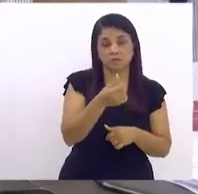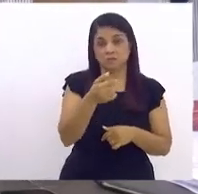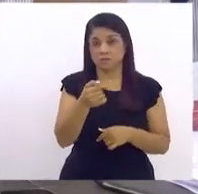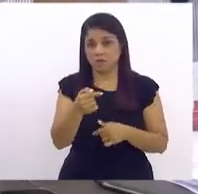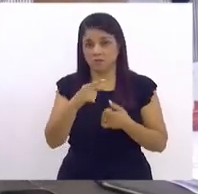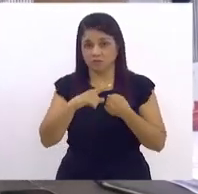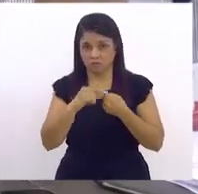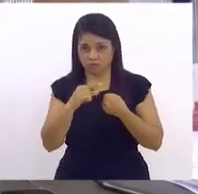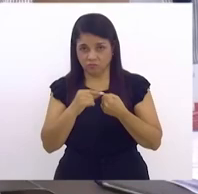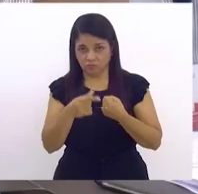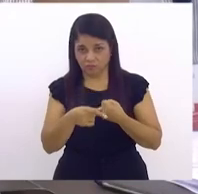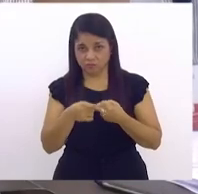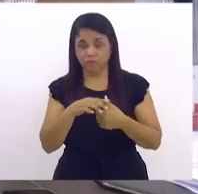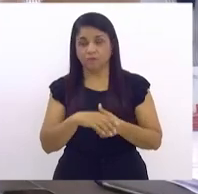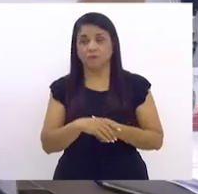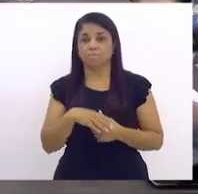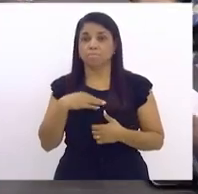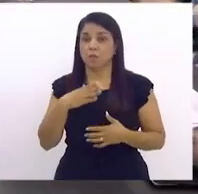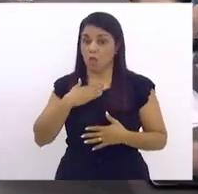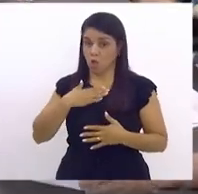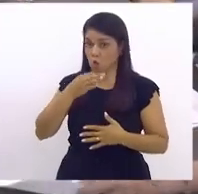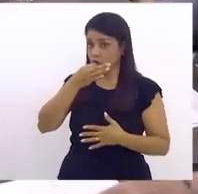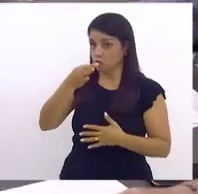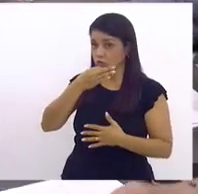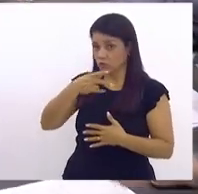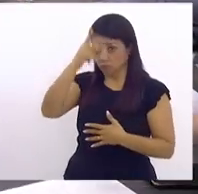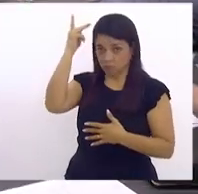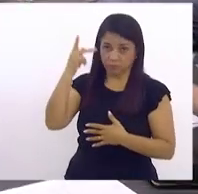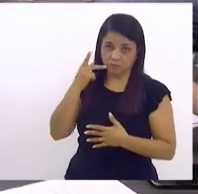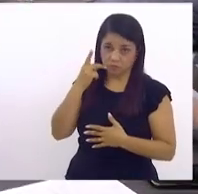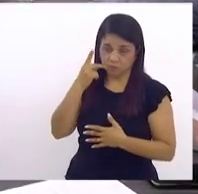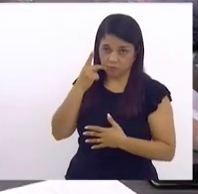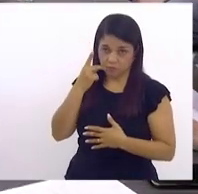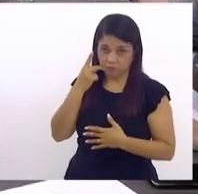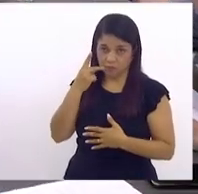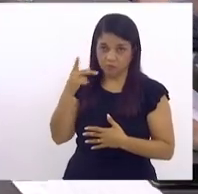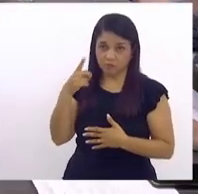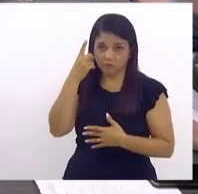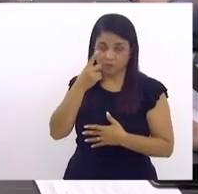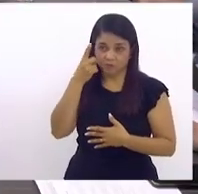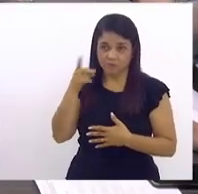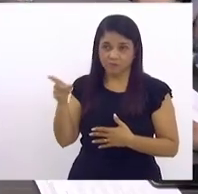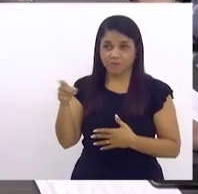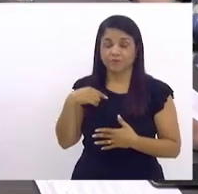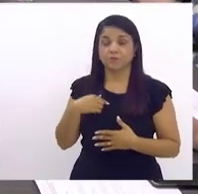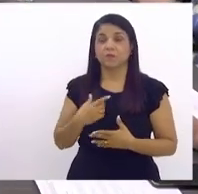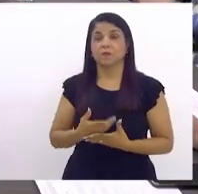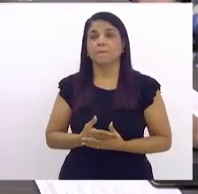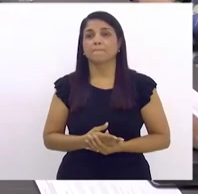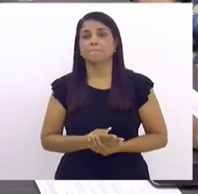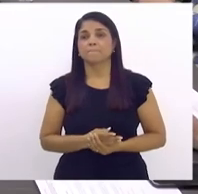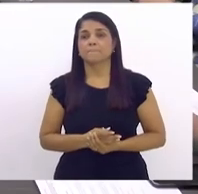eu tenho uma outra sugestão, senhora presidente, senhora relatora. Olha só.